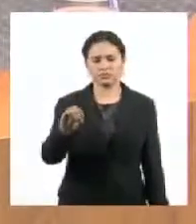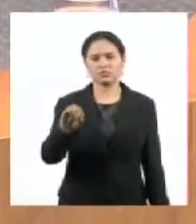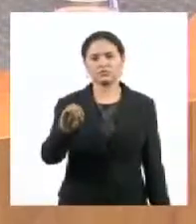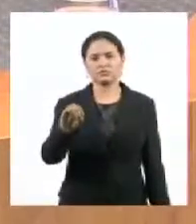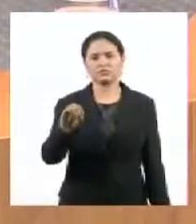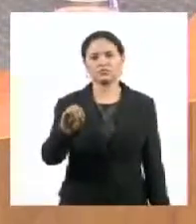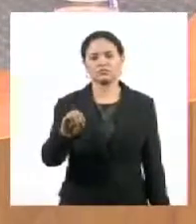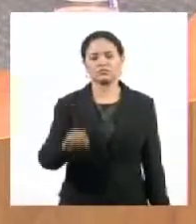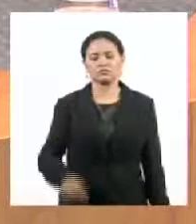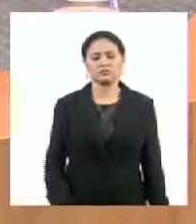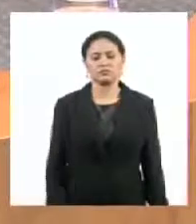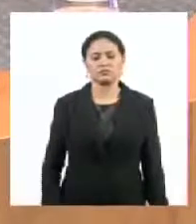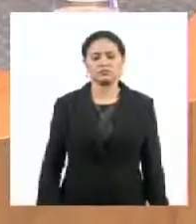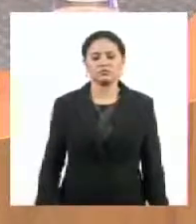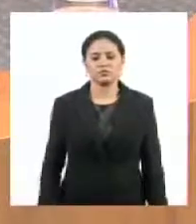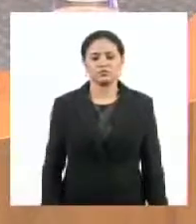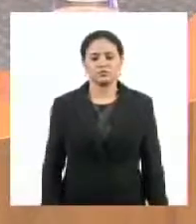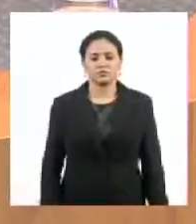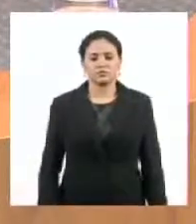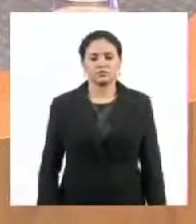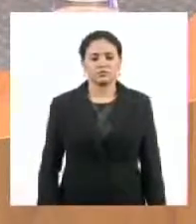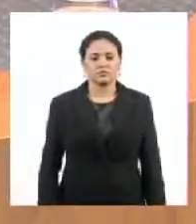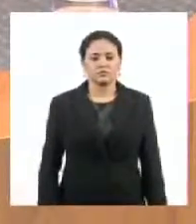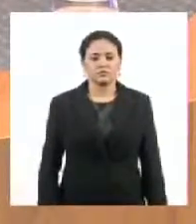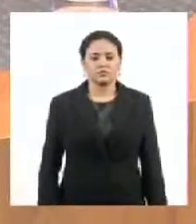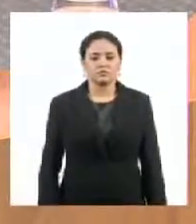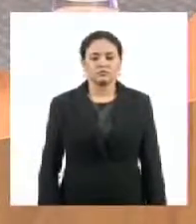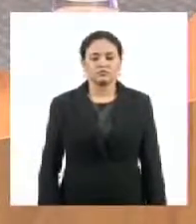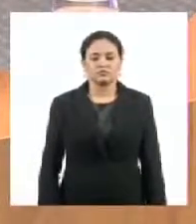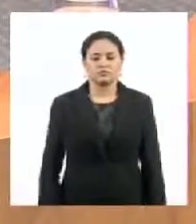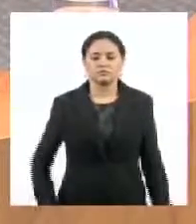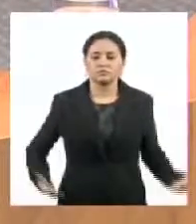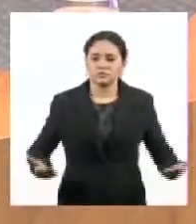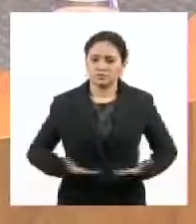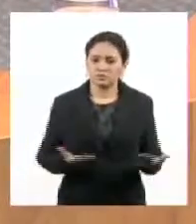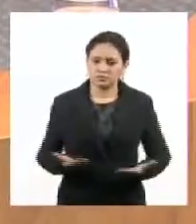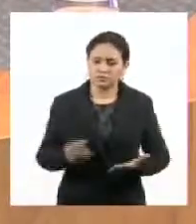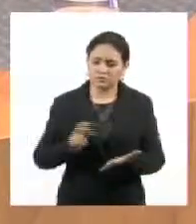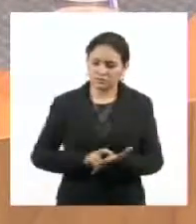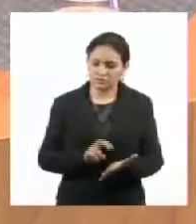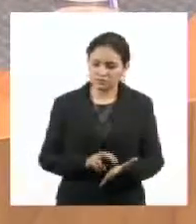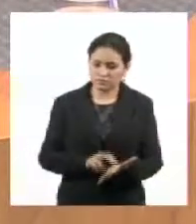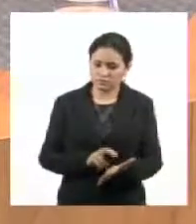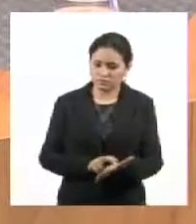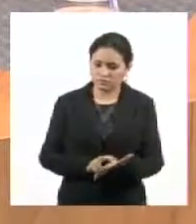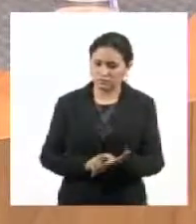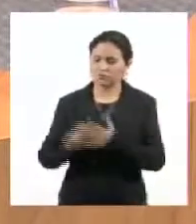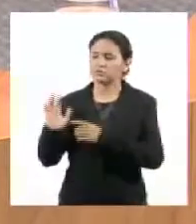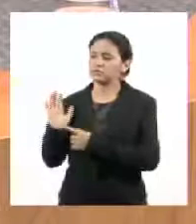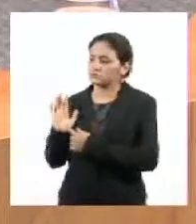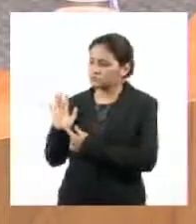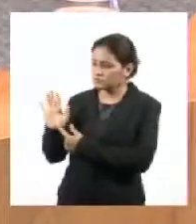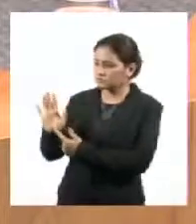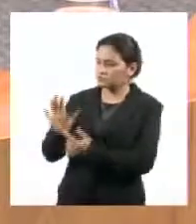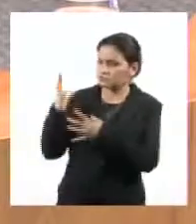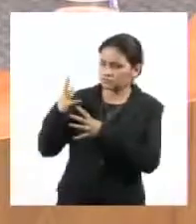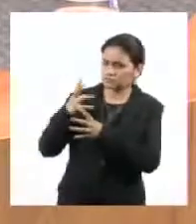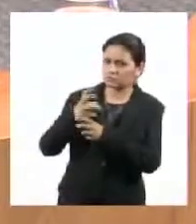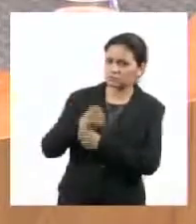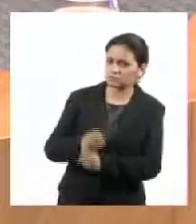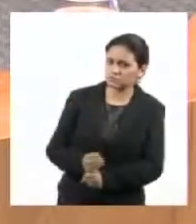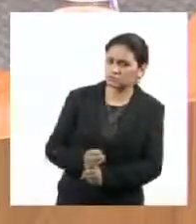contrato. Senhoras e senhores, na manhã de hoje, eu trago um resumo da audiência de